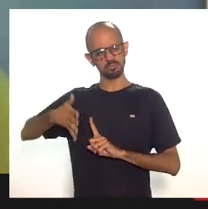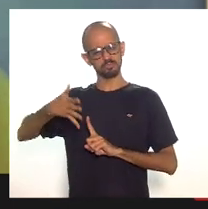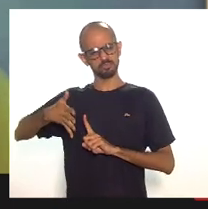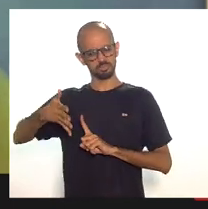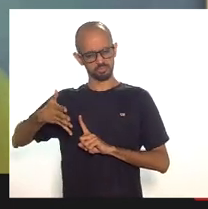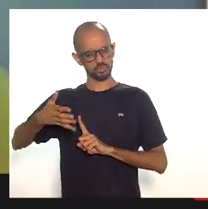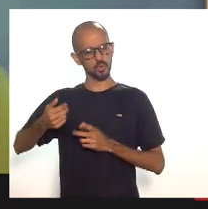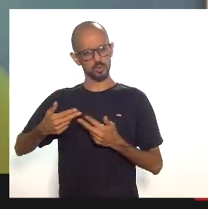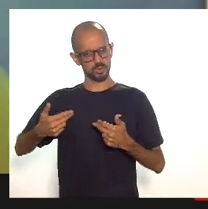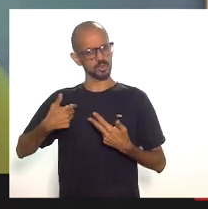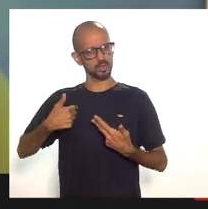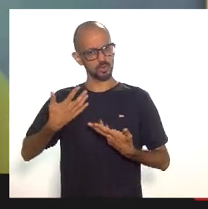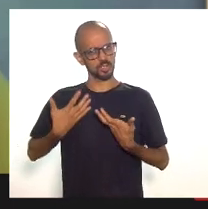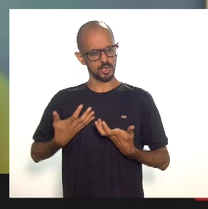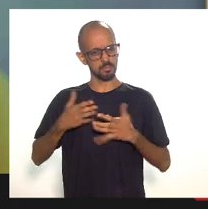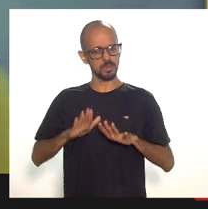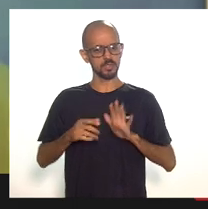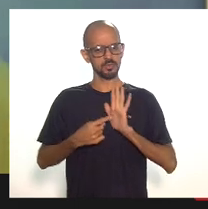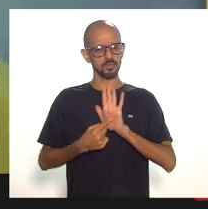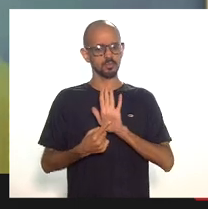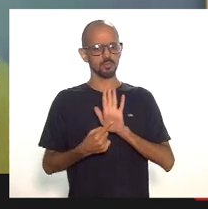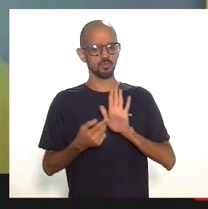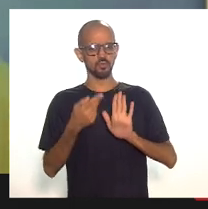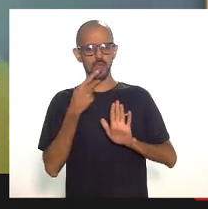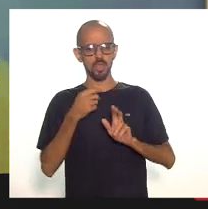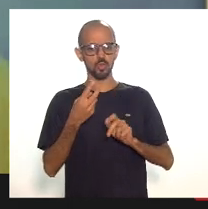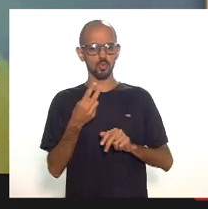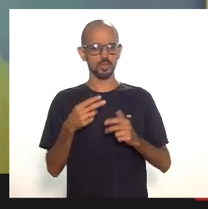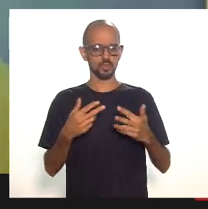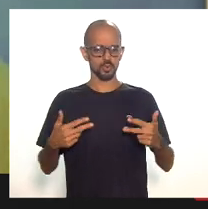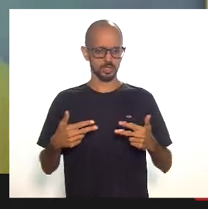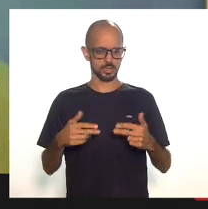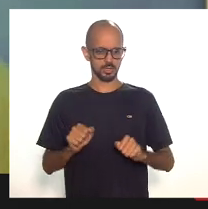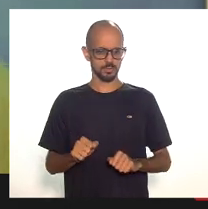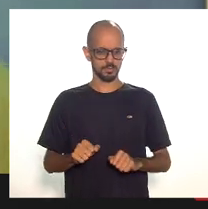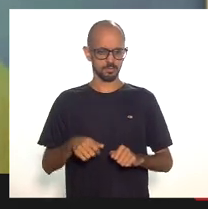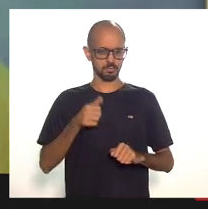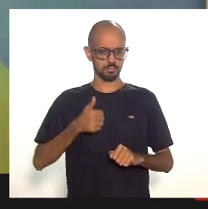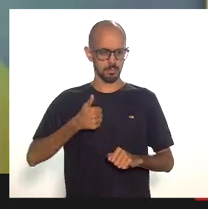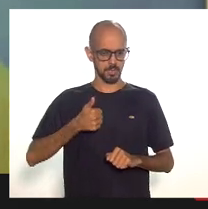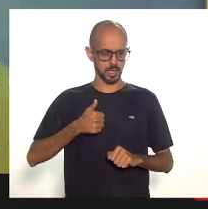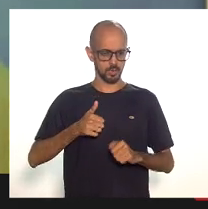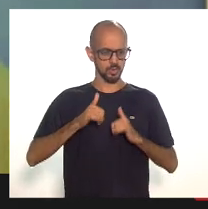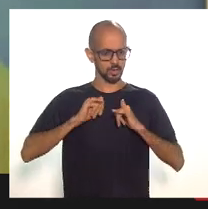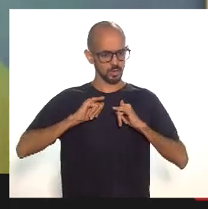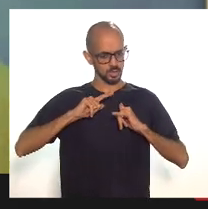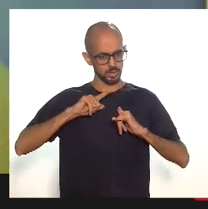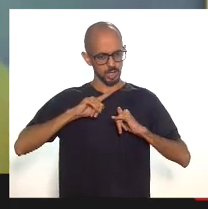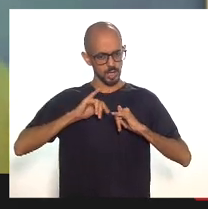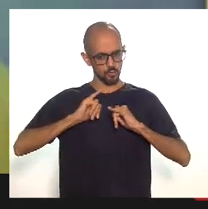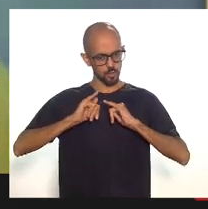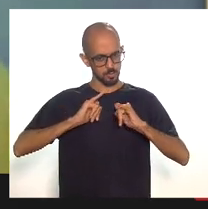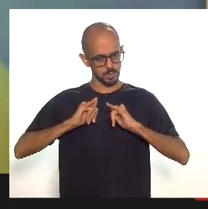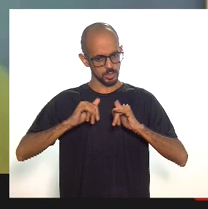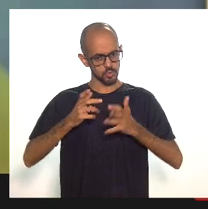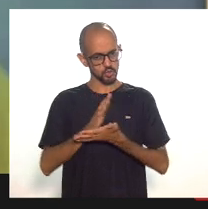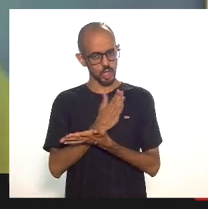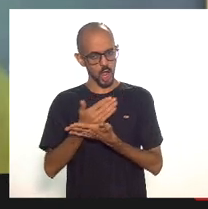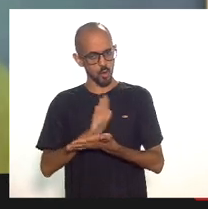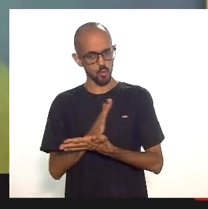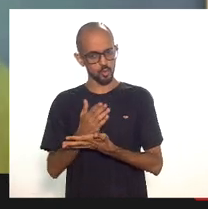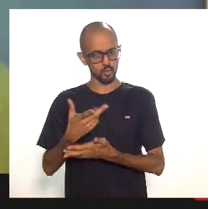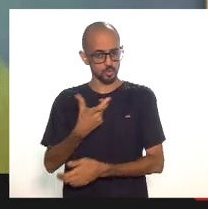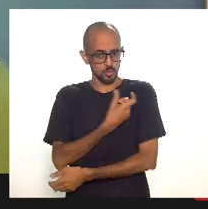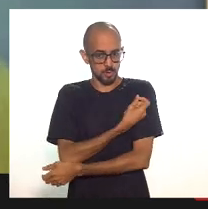de apresentar duas perguntas. Há informação de que algumas pessoas tomaram a primeira dose da vacina